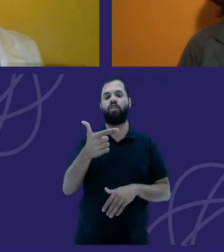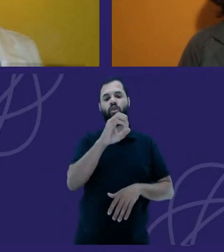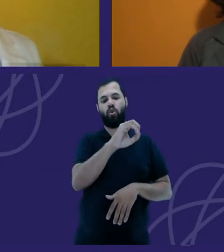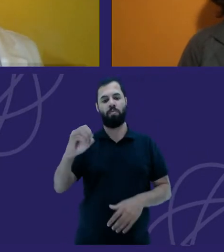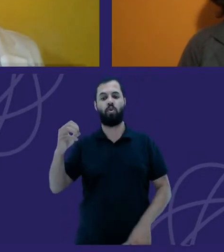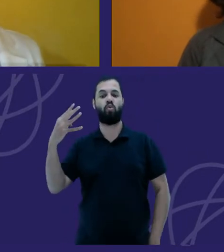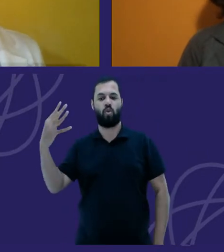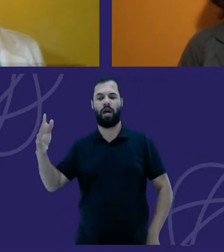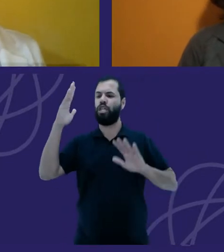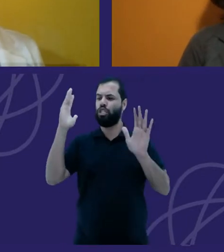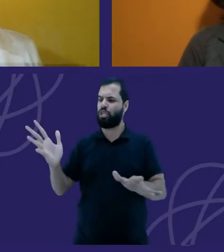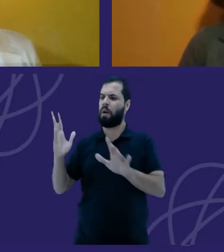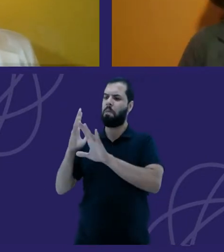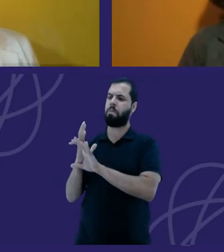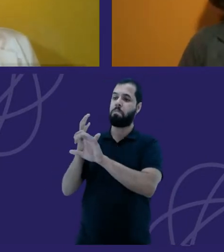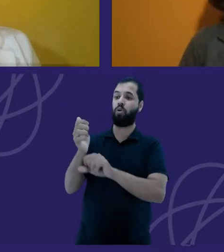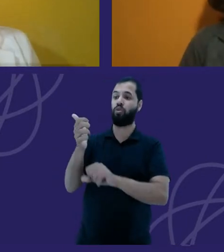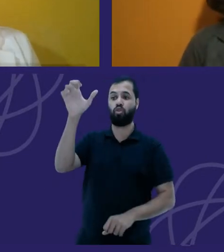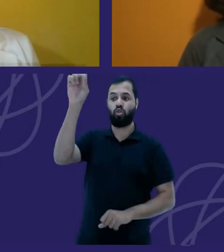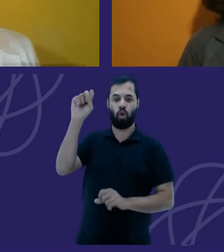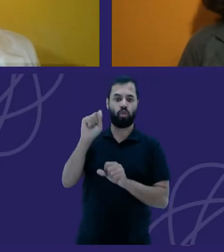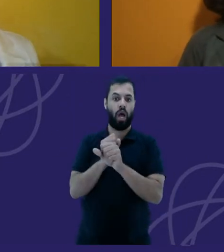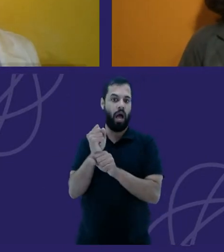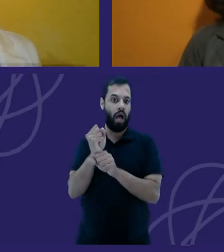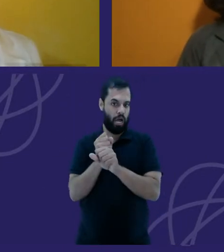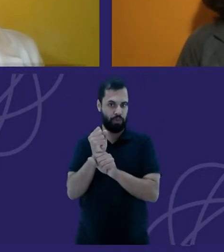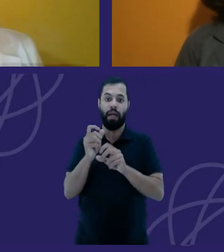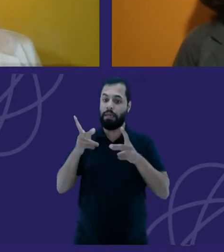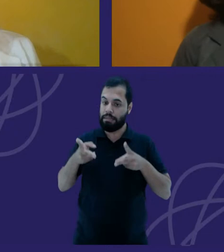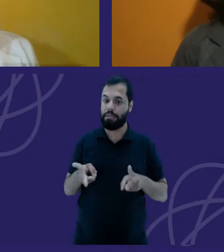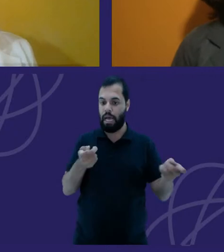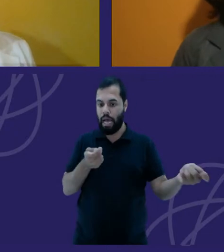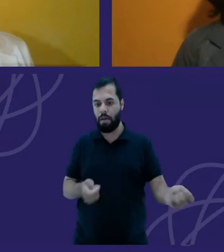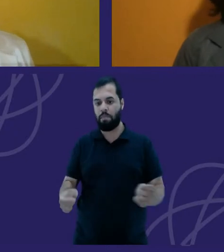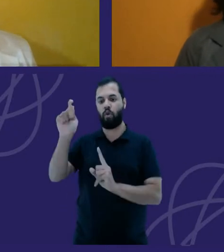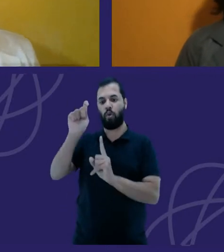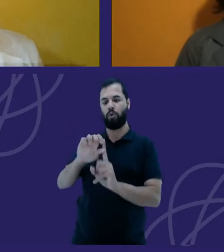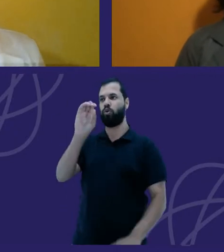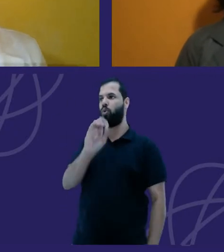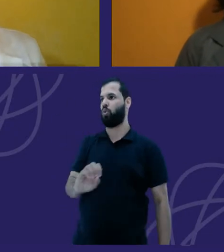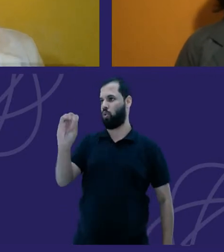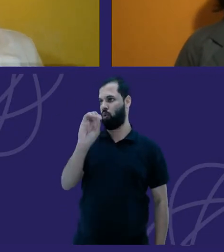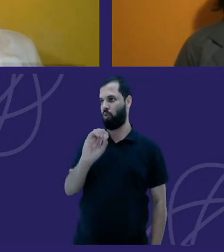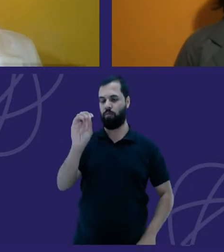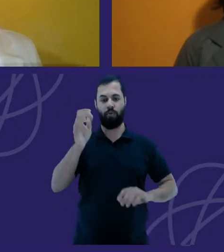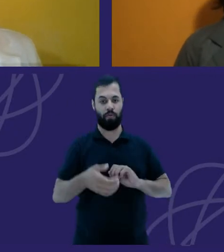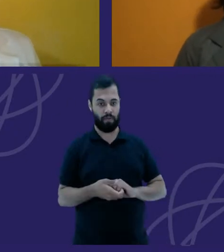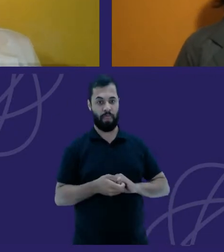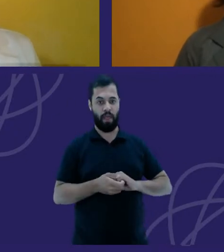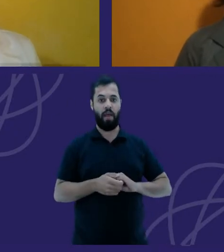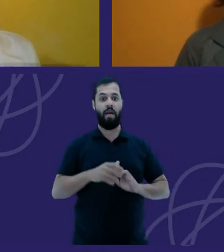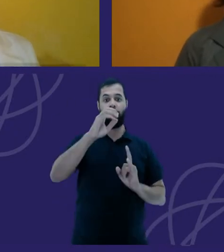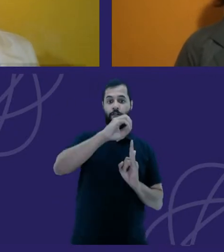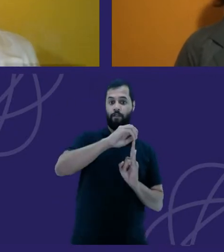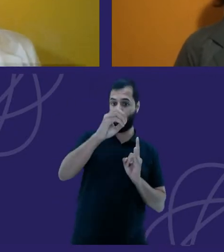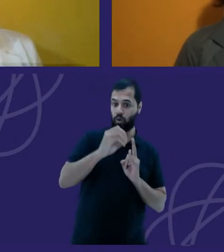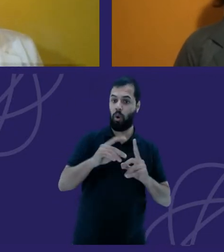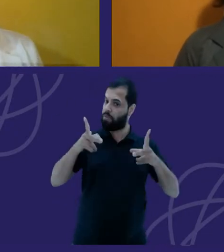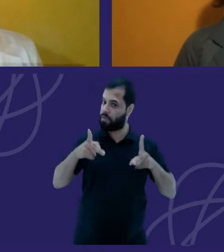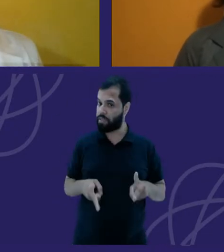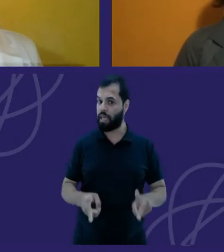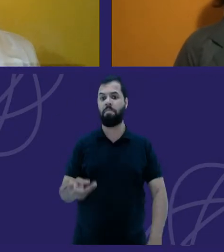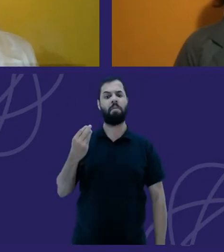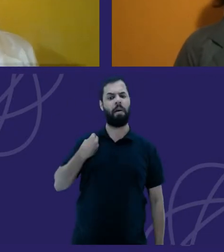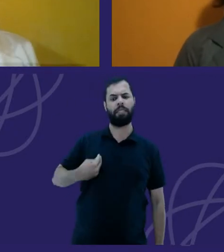outubro. E a Fiocruz participou de todas as edições da Semana Nacional, abrindo suas portas